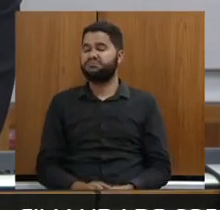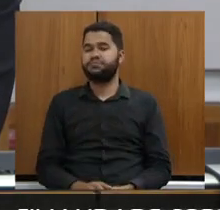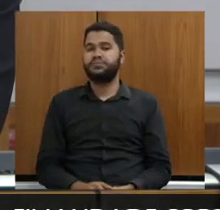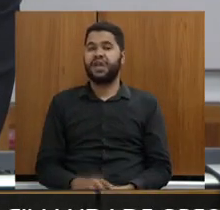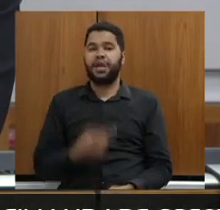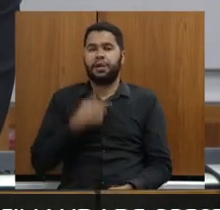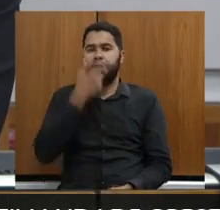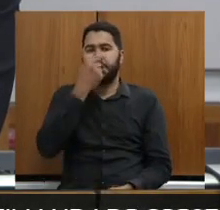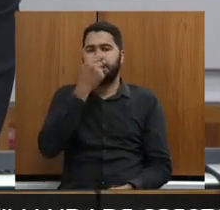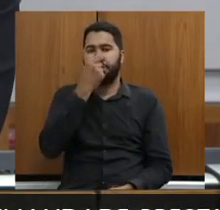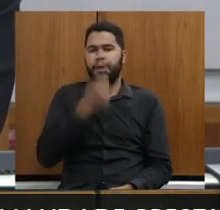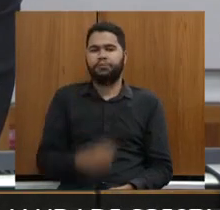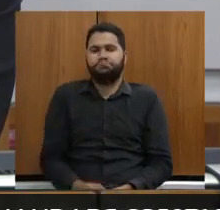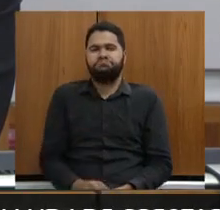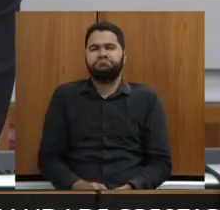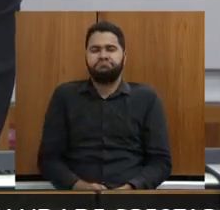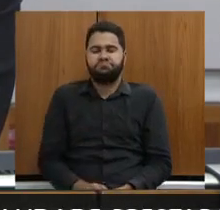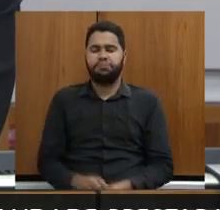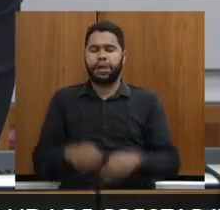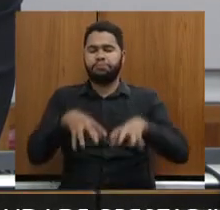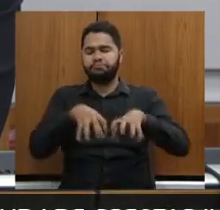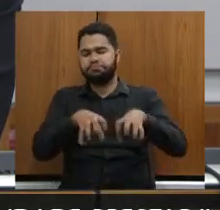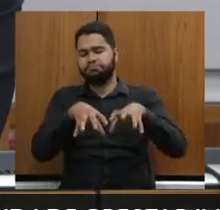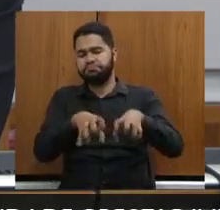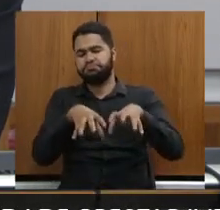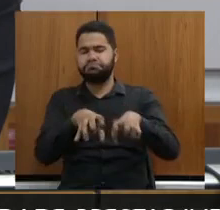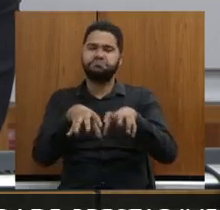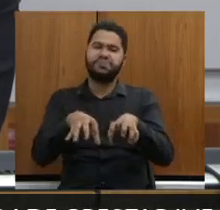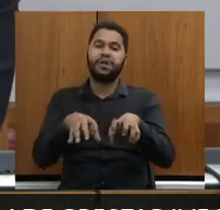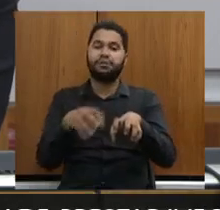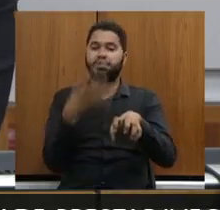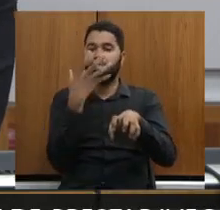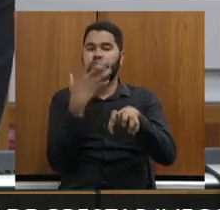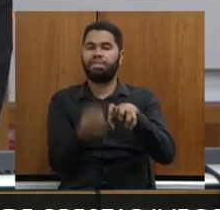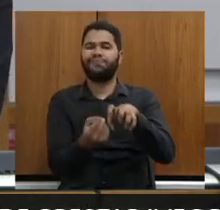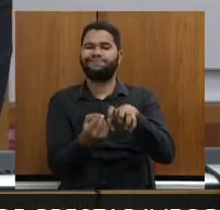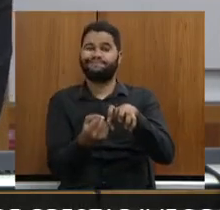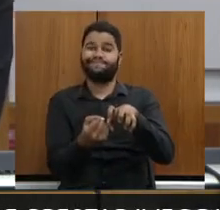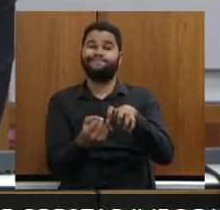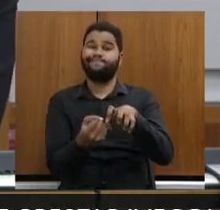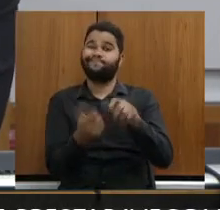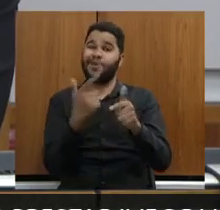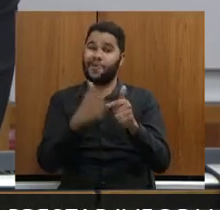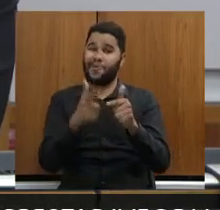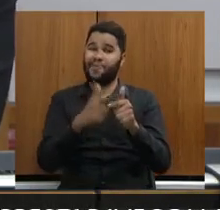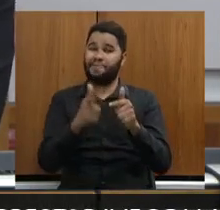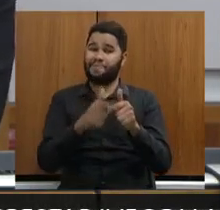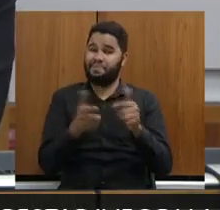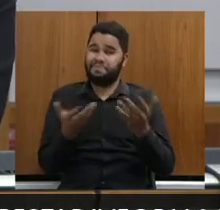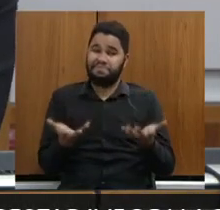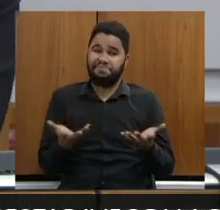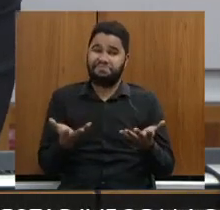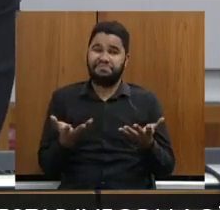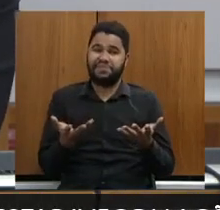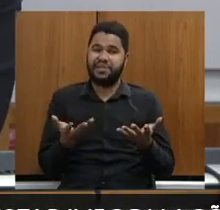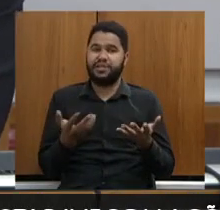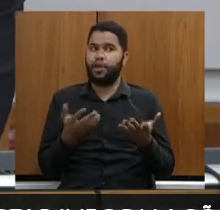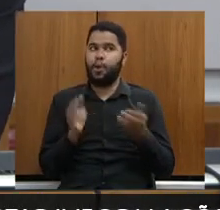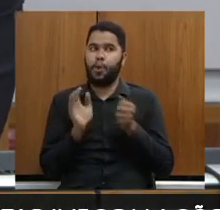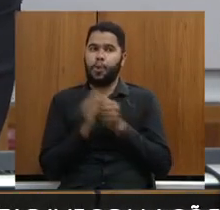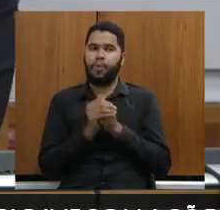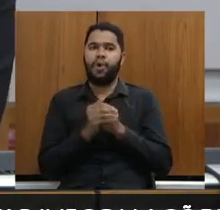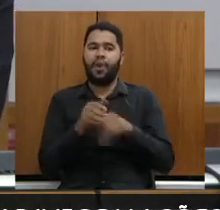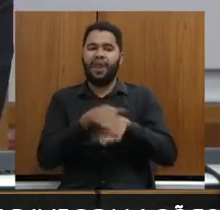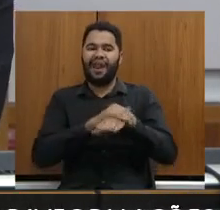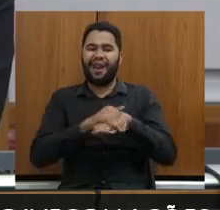gripado não tá nem aí e vai fazer o queijo gripado e pode passar alguma questão ali no queijo que dá algum problema e enfim né ele esconde